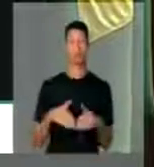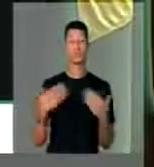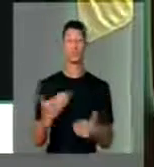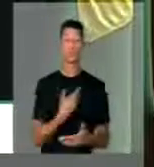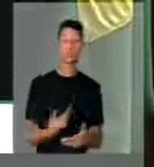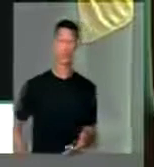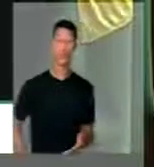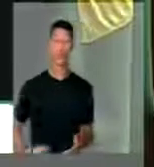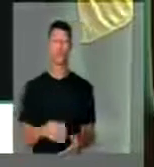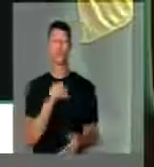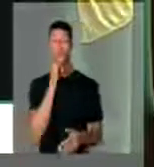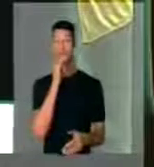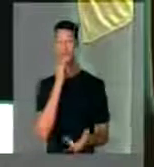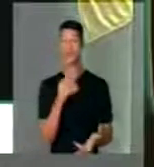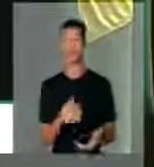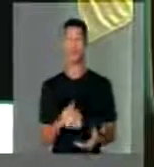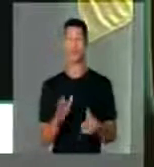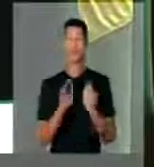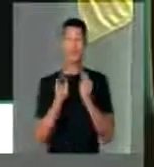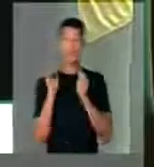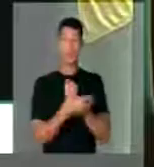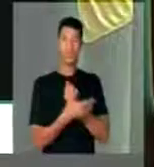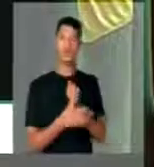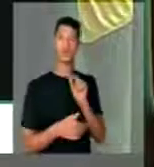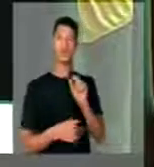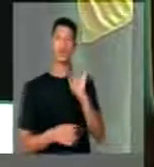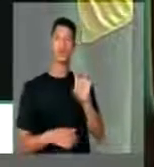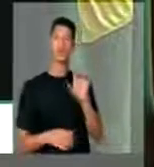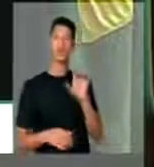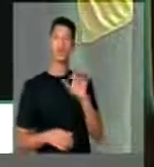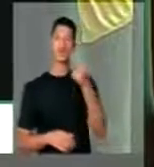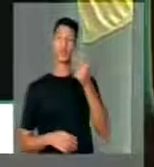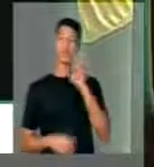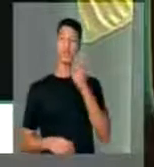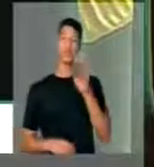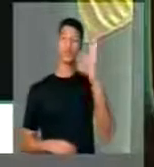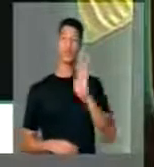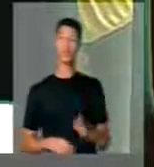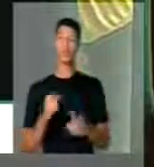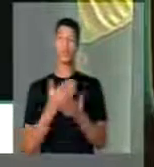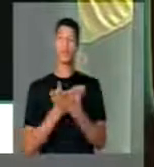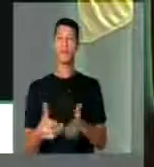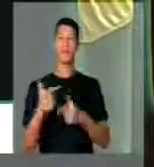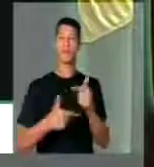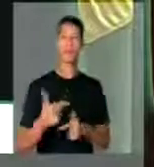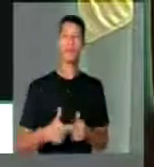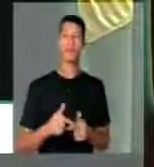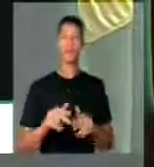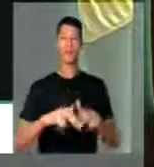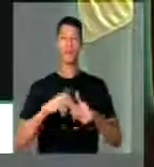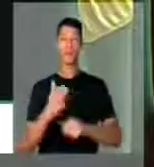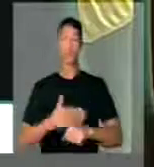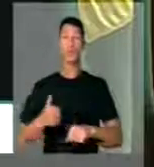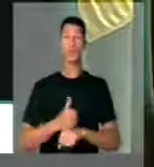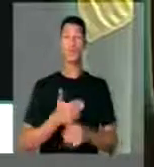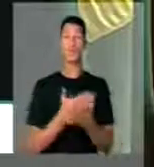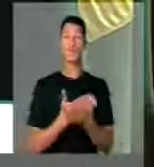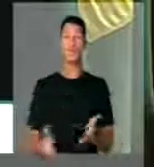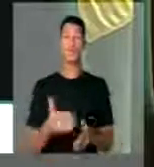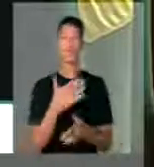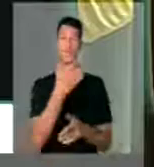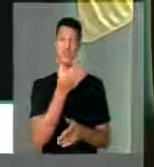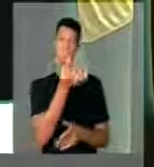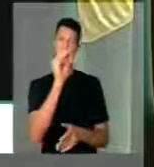o governo, por exemplo, esconde que só esses 7 milhões de brasileiros que perderam o emprego em função do golpe geraram uma perda